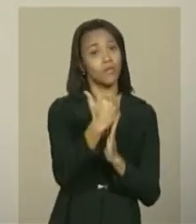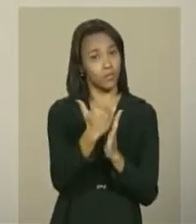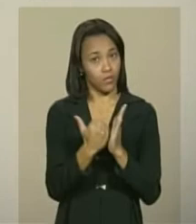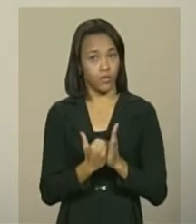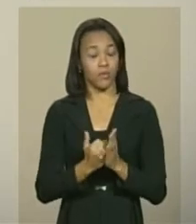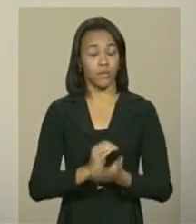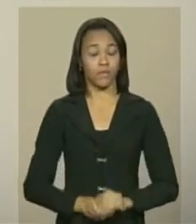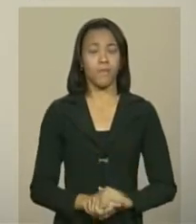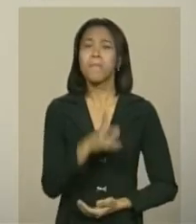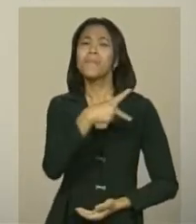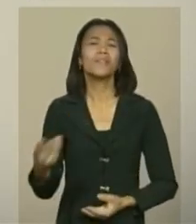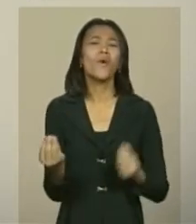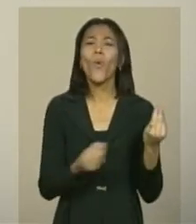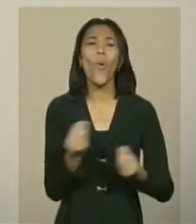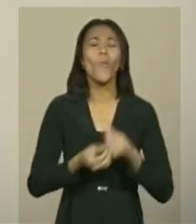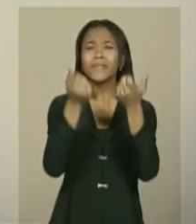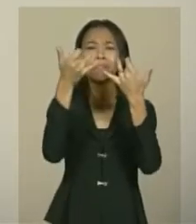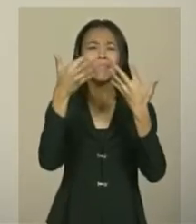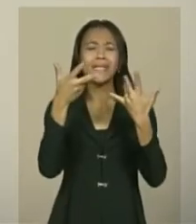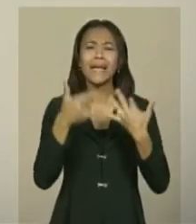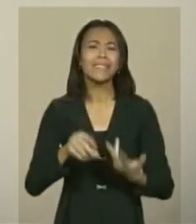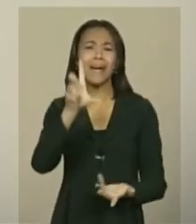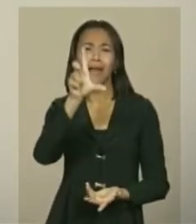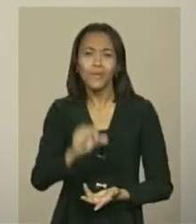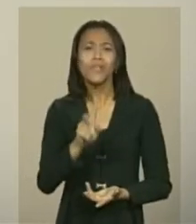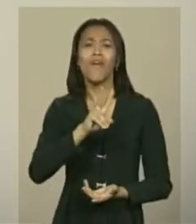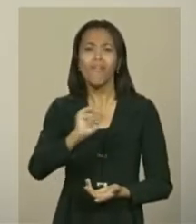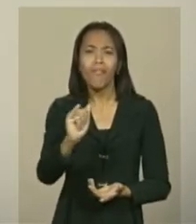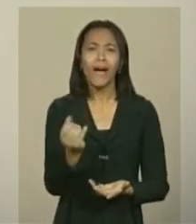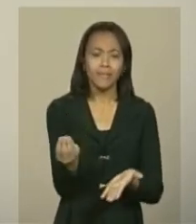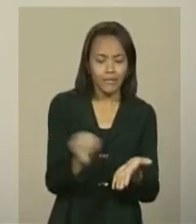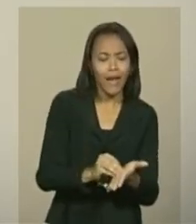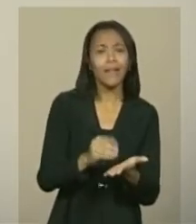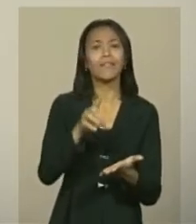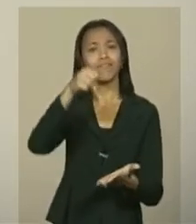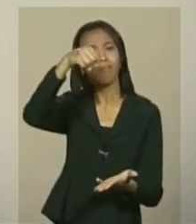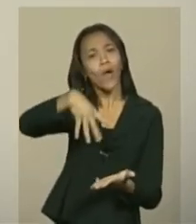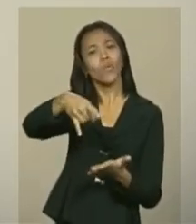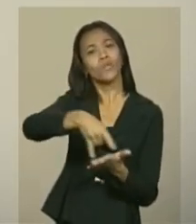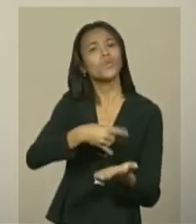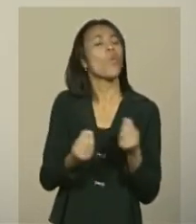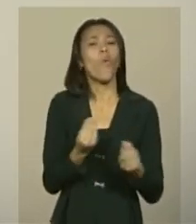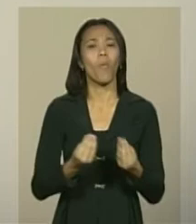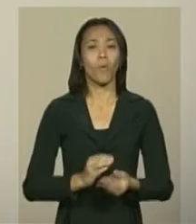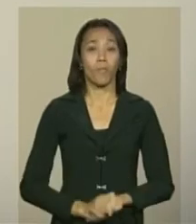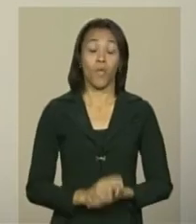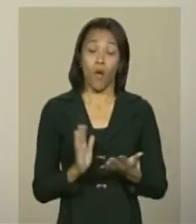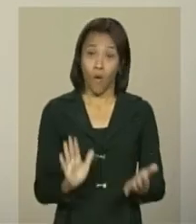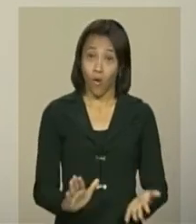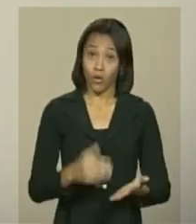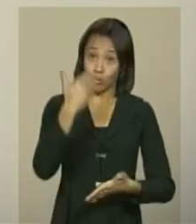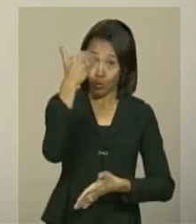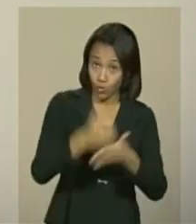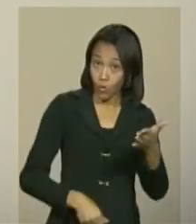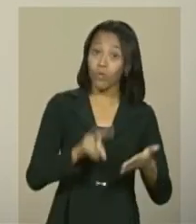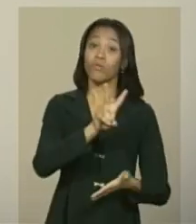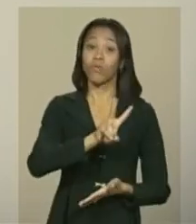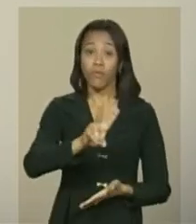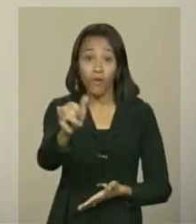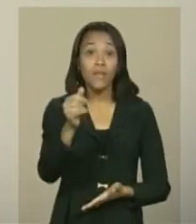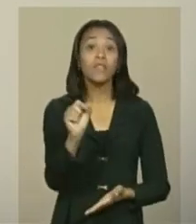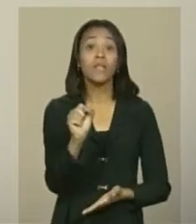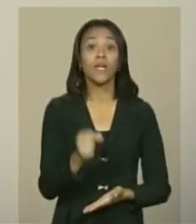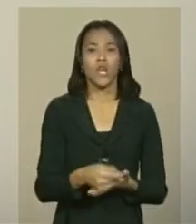esses programas explica para gente como essa redução vai aparecer na conta de luz olha Luciano desconto vai ser